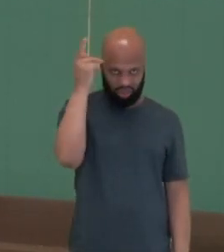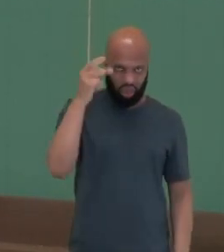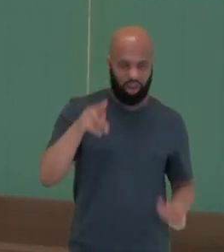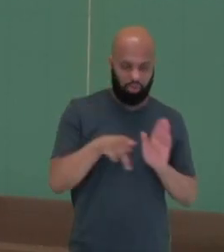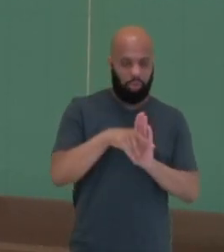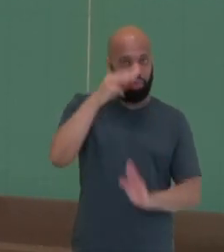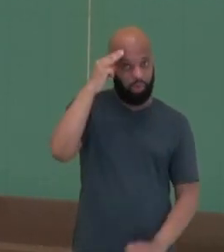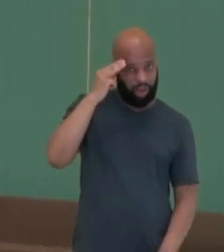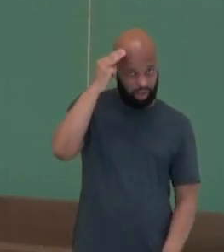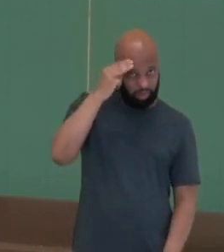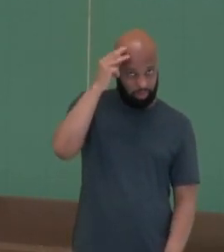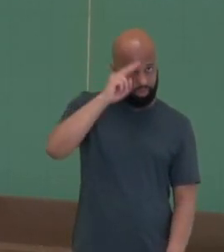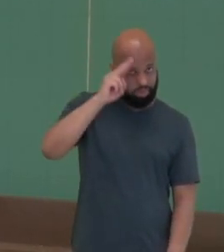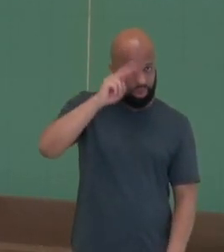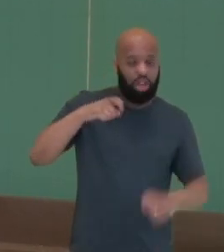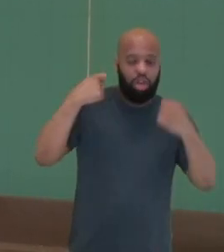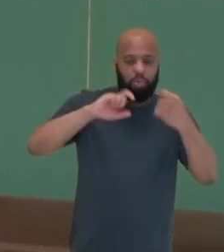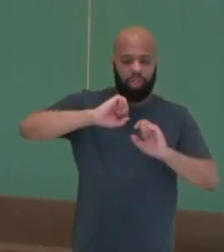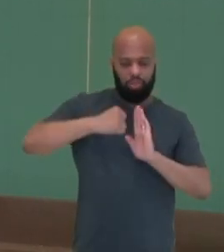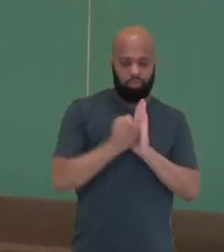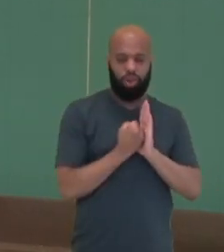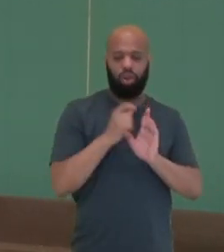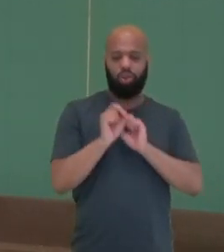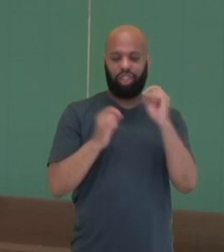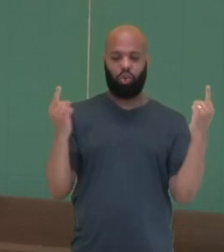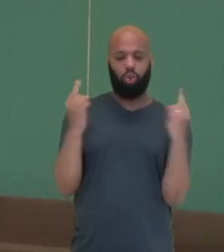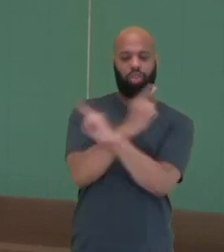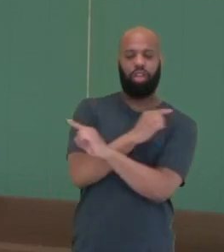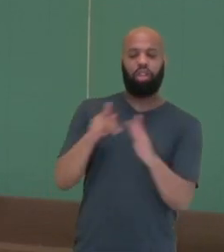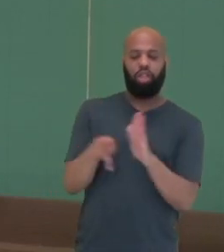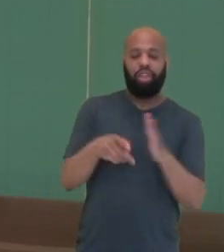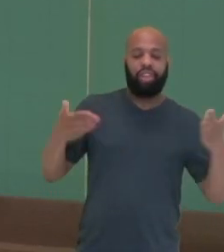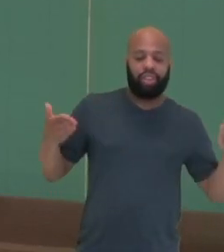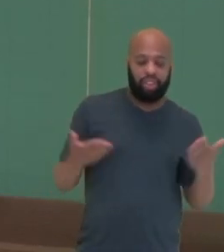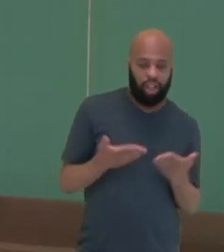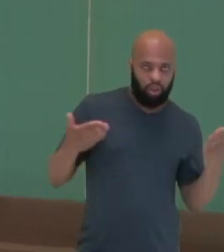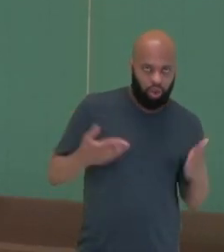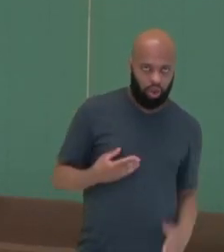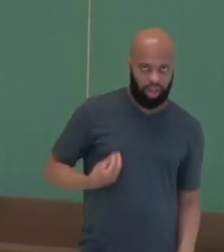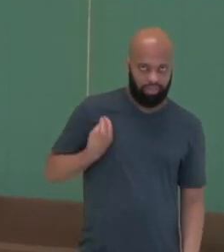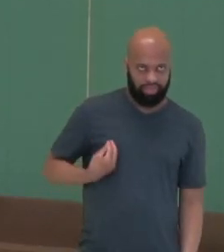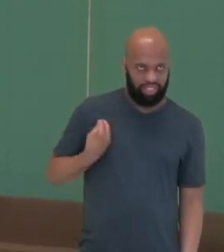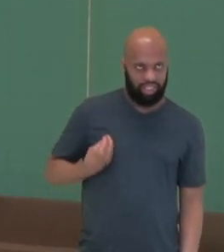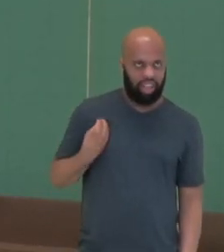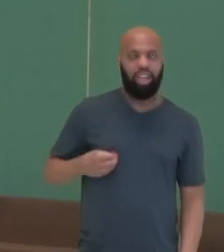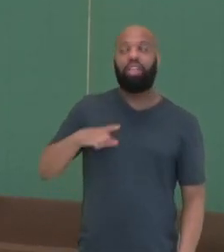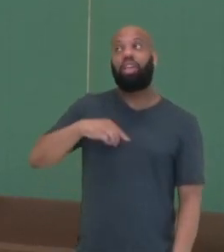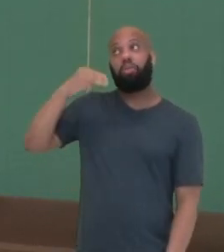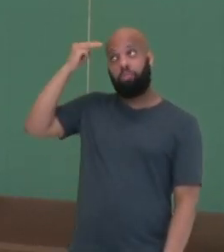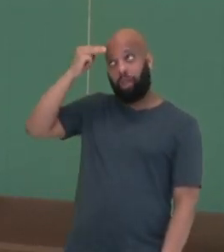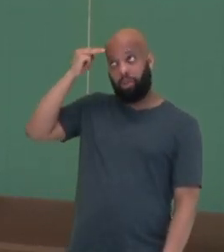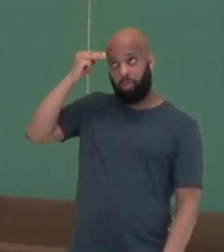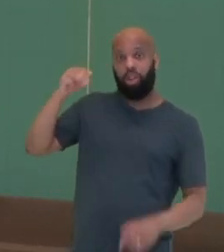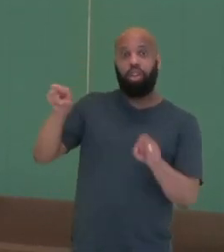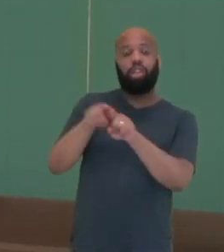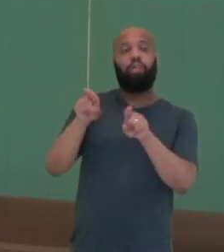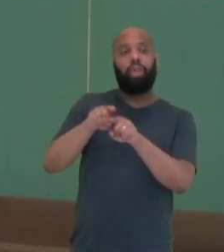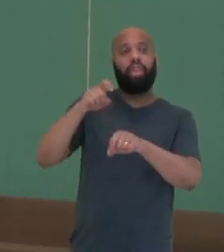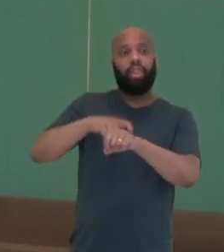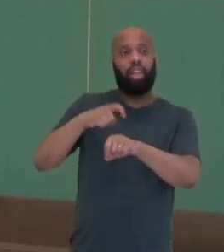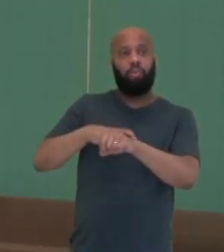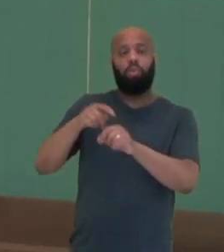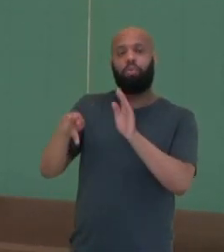lembranças precisa marcar o contraste entre a situação vivida, as memórias e o tempo